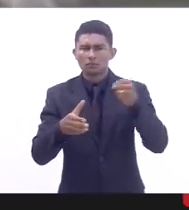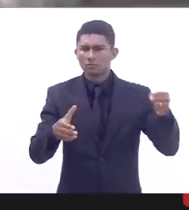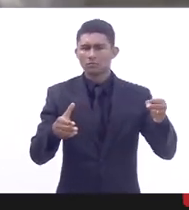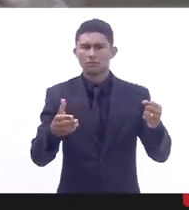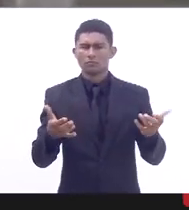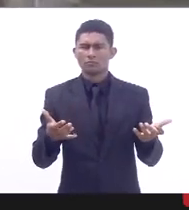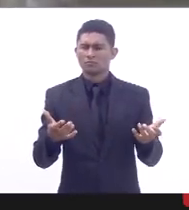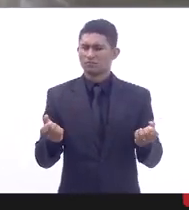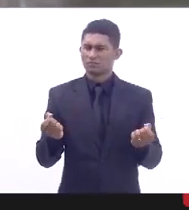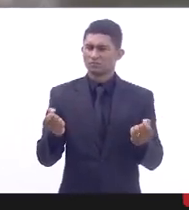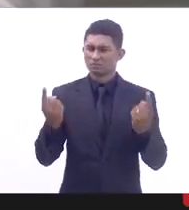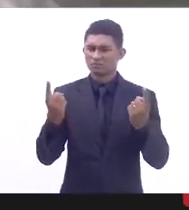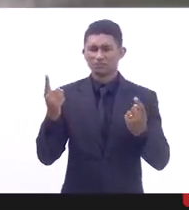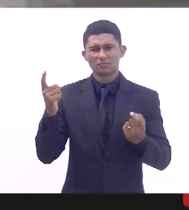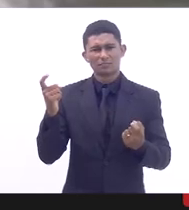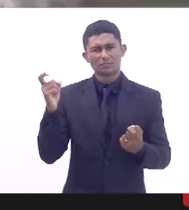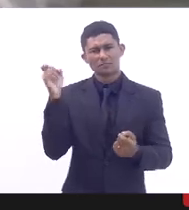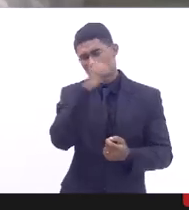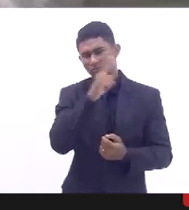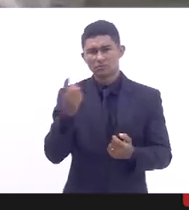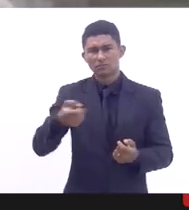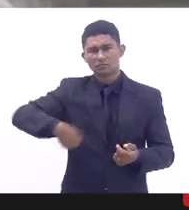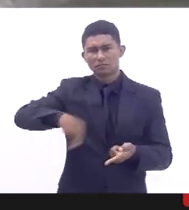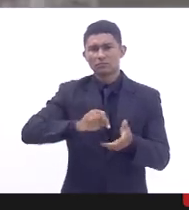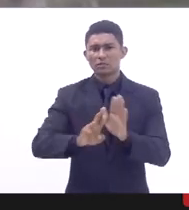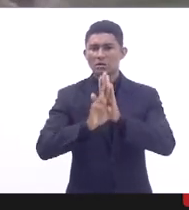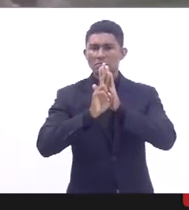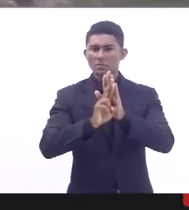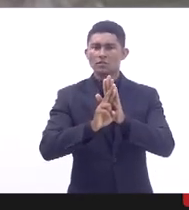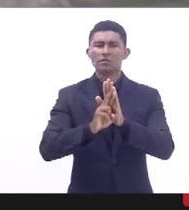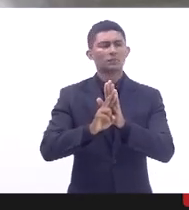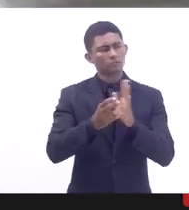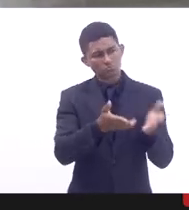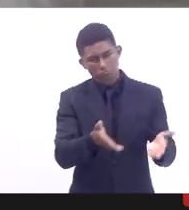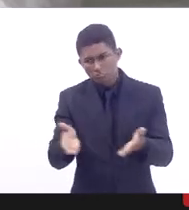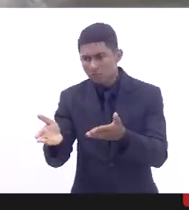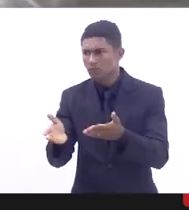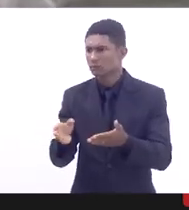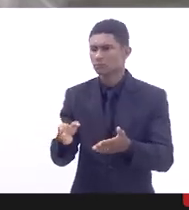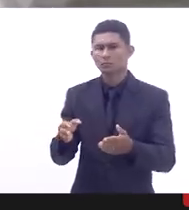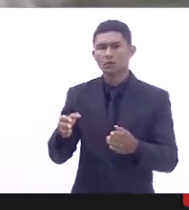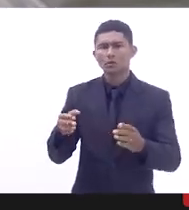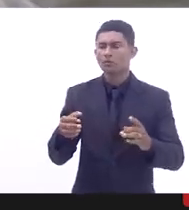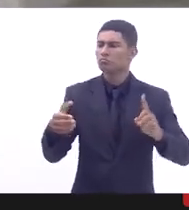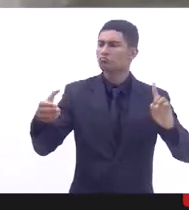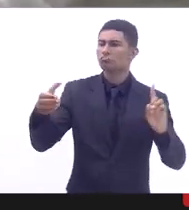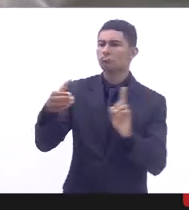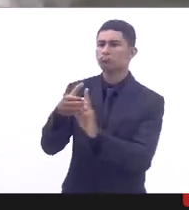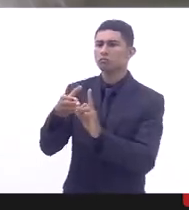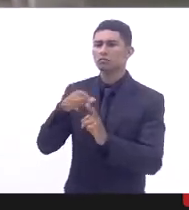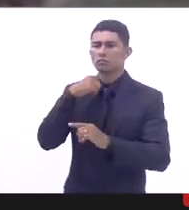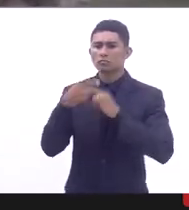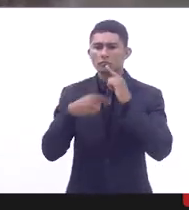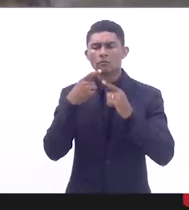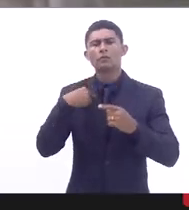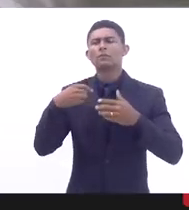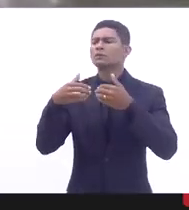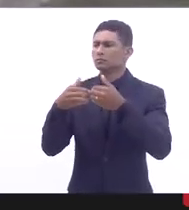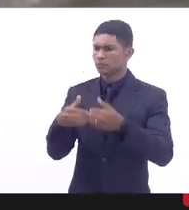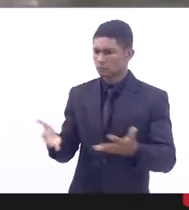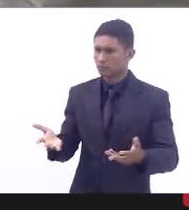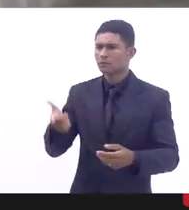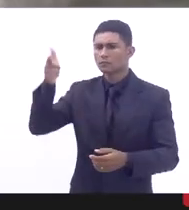a gente tem enviado representações mesmo assim não tem dinheiro e não tem sido garante nesse espaço a gente coloca aqui à disposição para